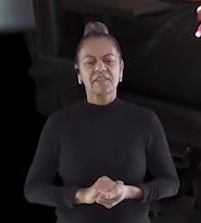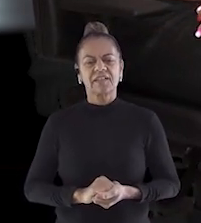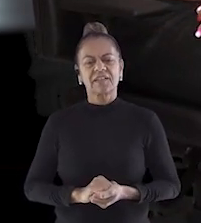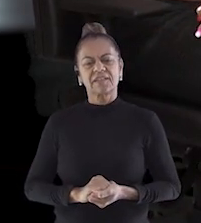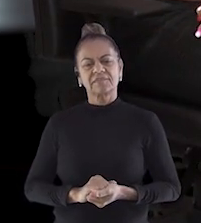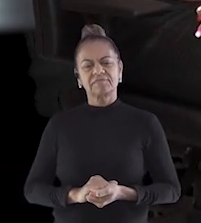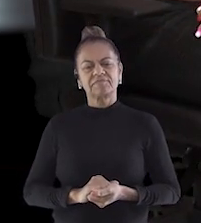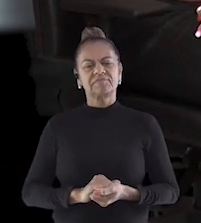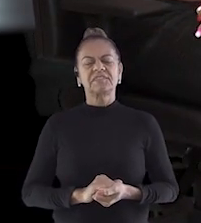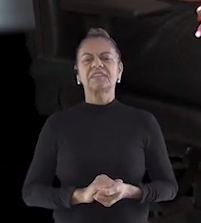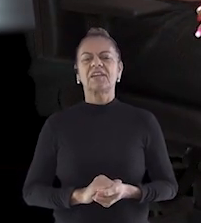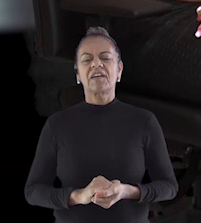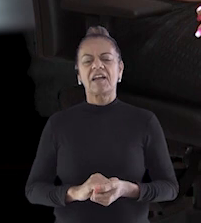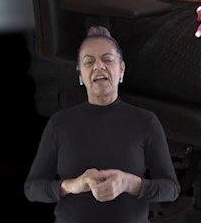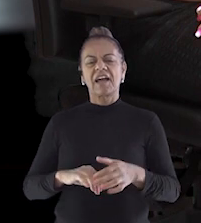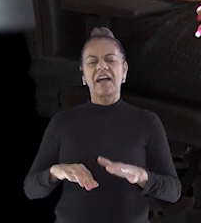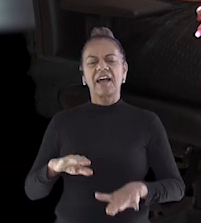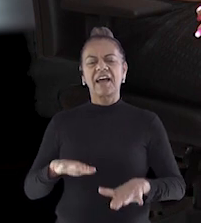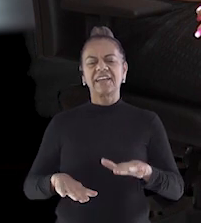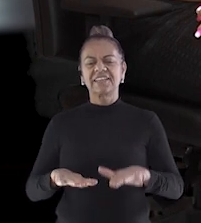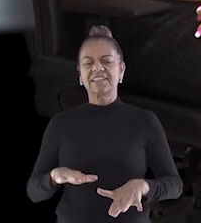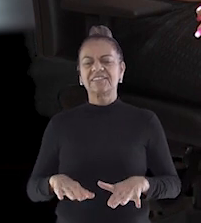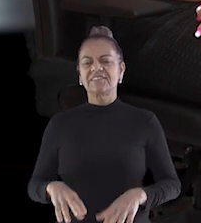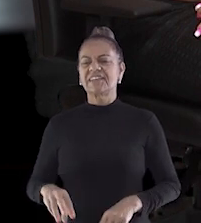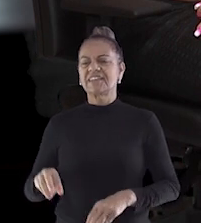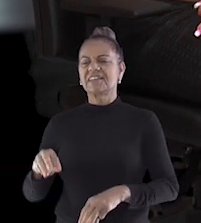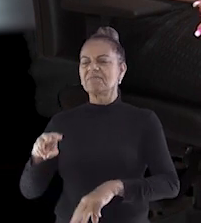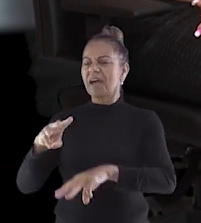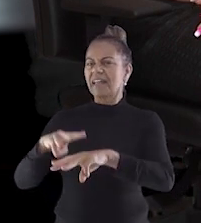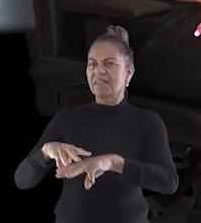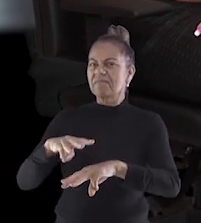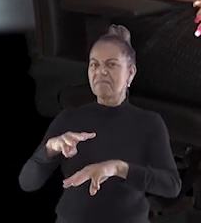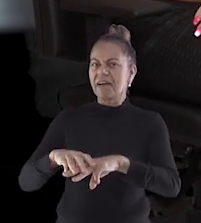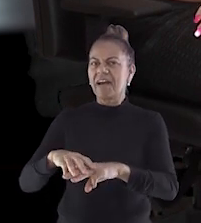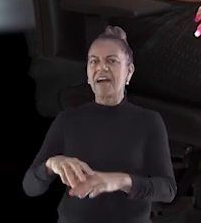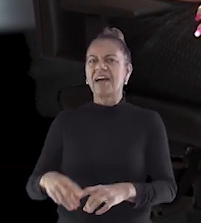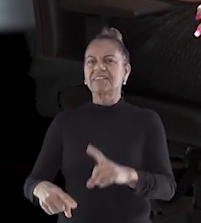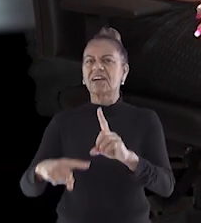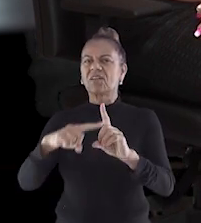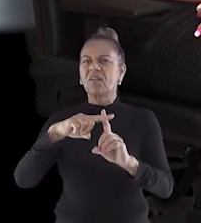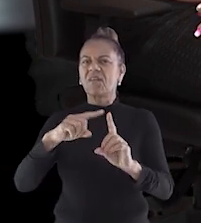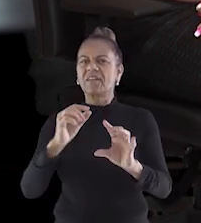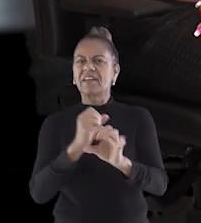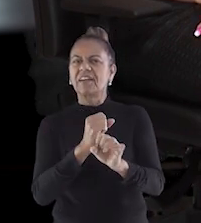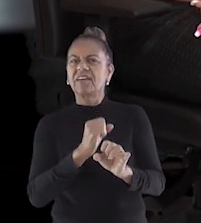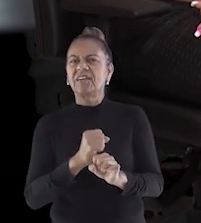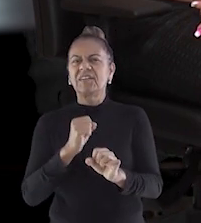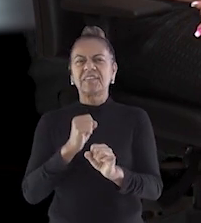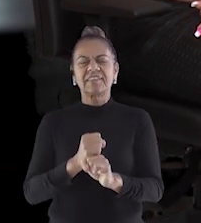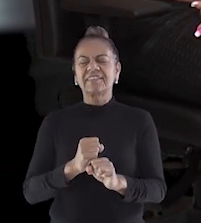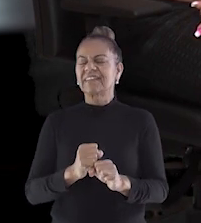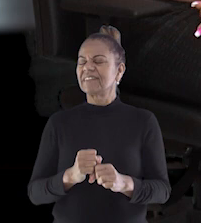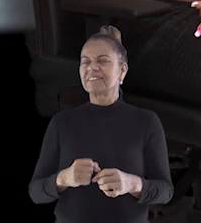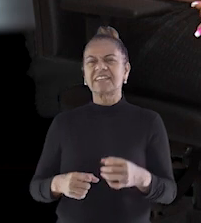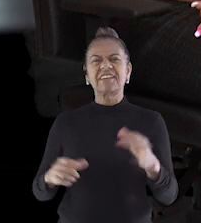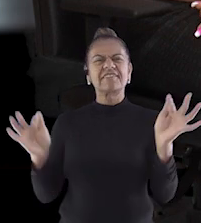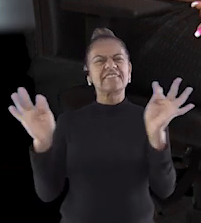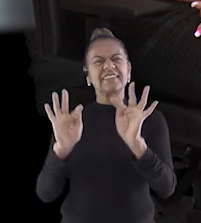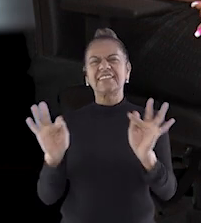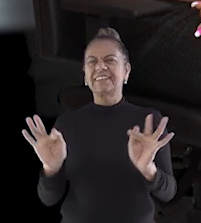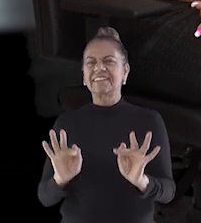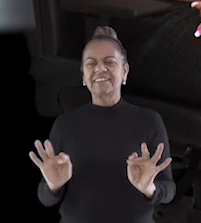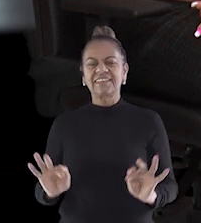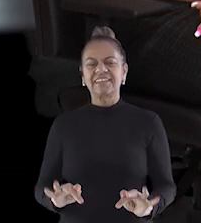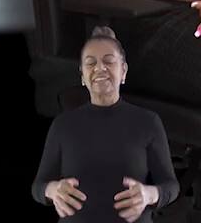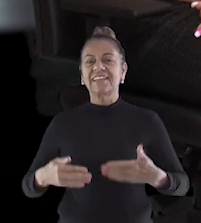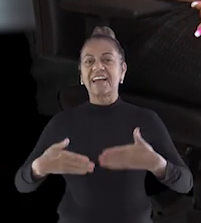horas. Poxa, professora. Passar mais dever. Né, Marquinhos? A gente fica bem e animado. É gratificante, assim, a gente passa